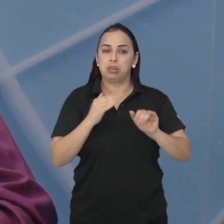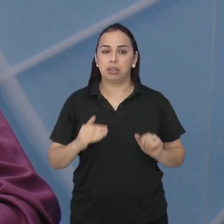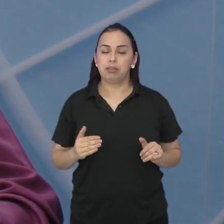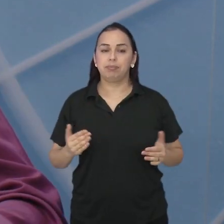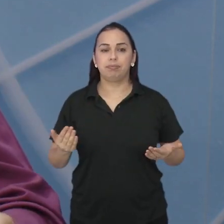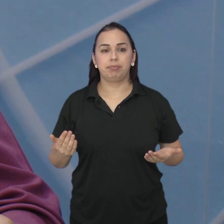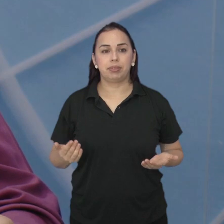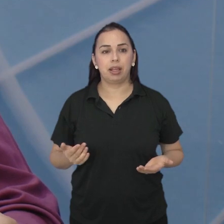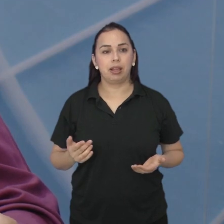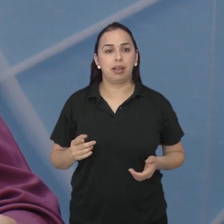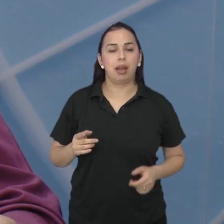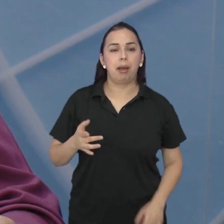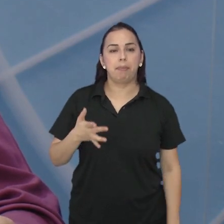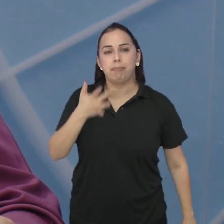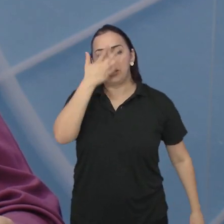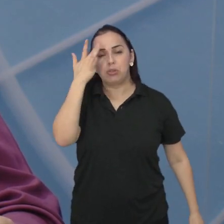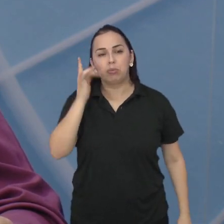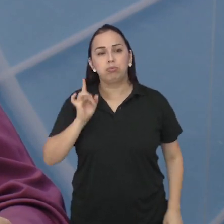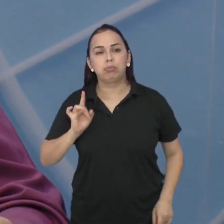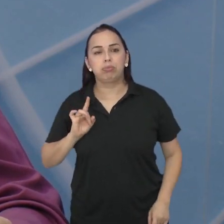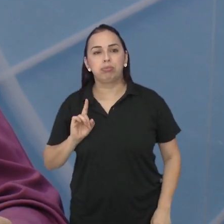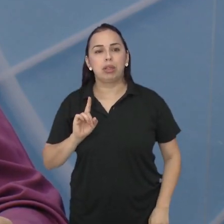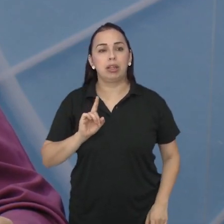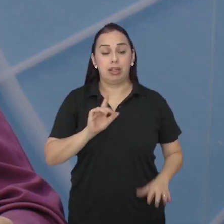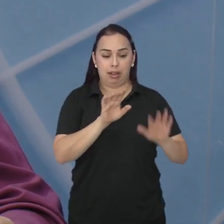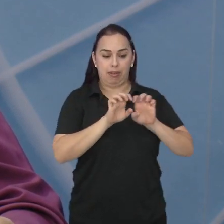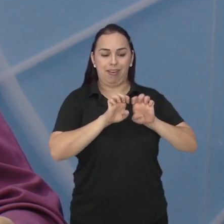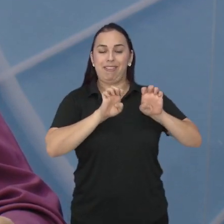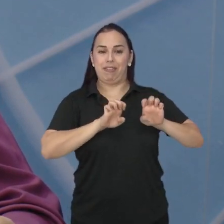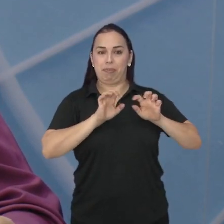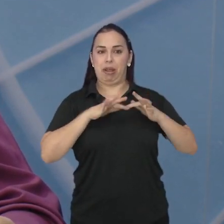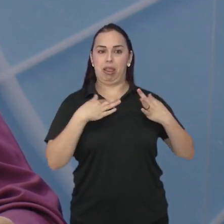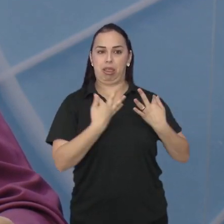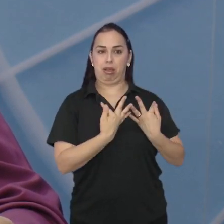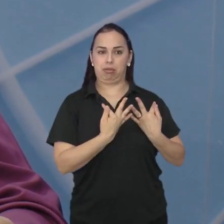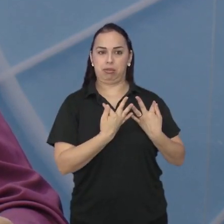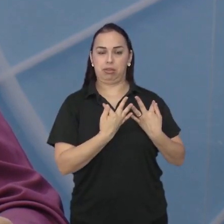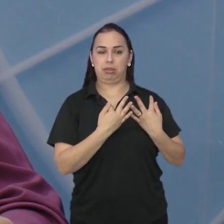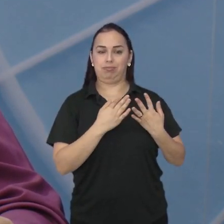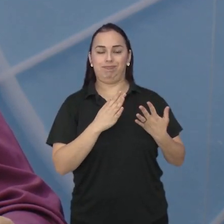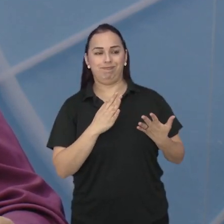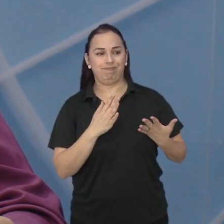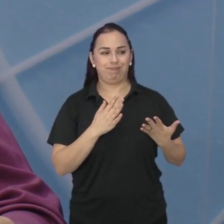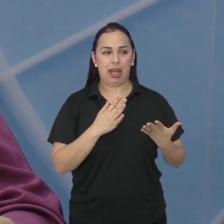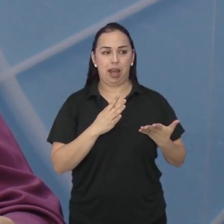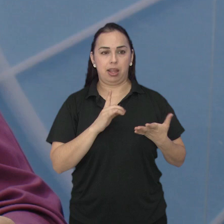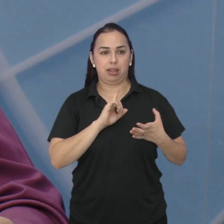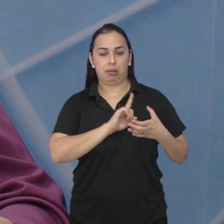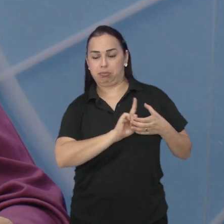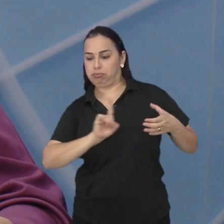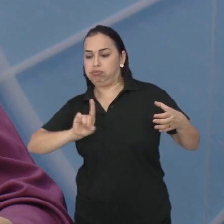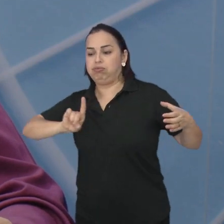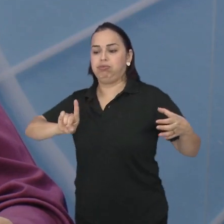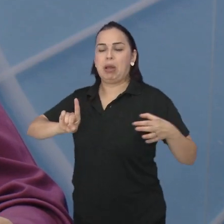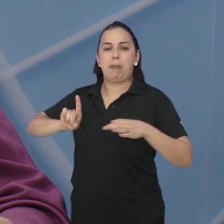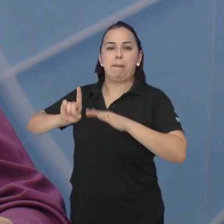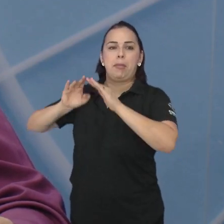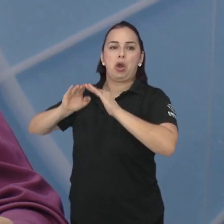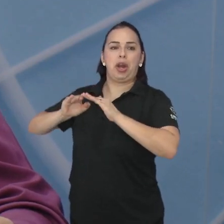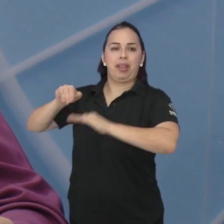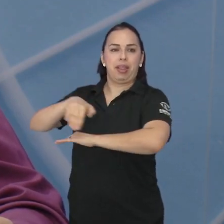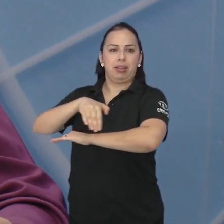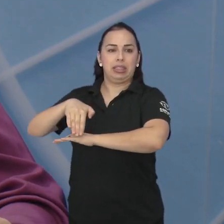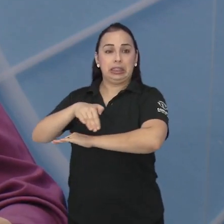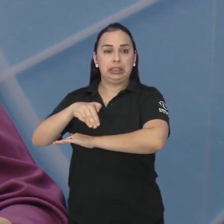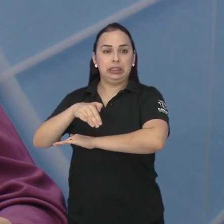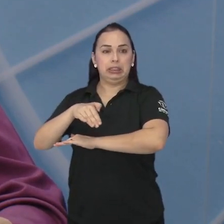na rua. E é uma condição quando essa pessoa tem toda uma estrutura familiar. por N motivos, né, vai para a rua,